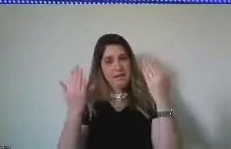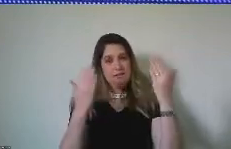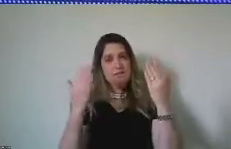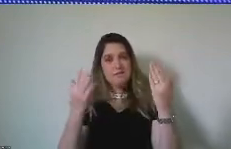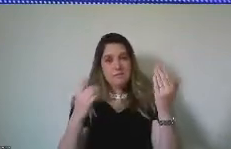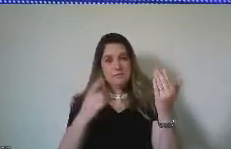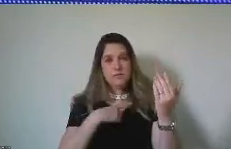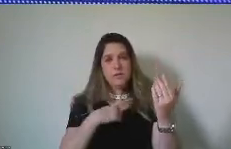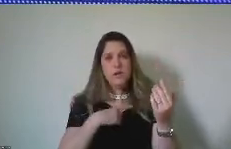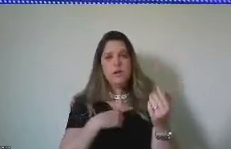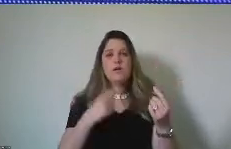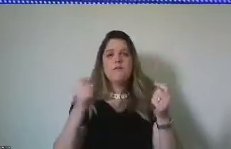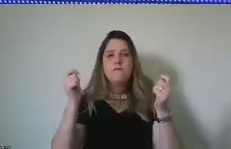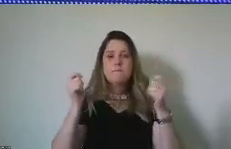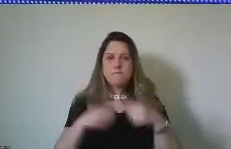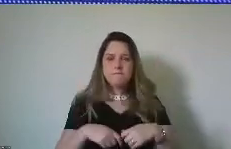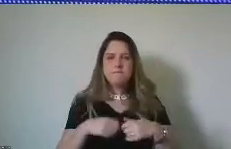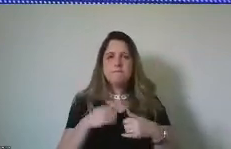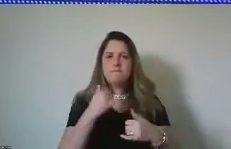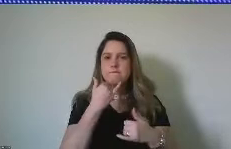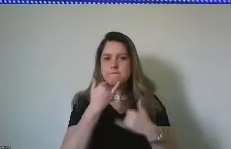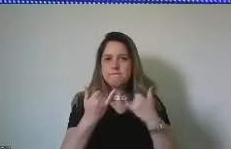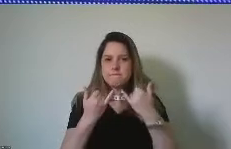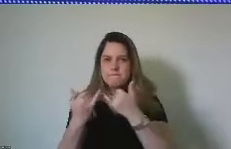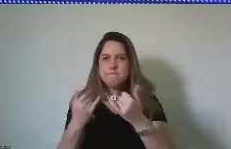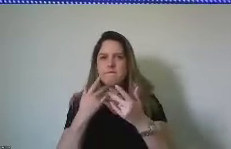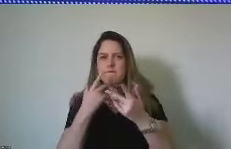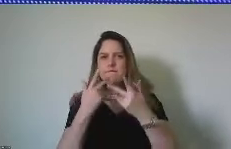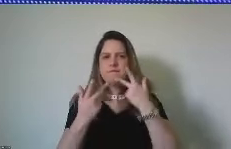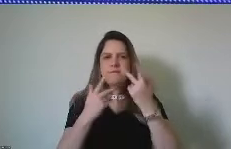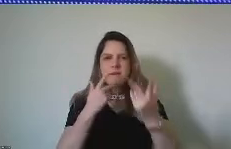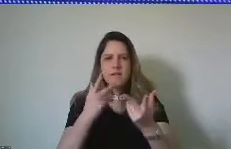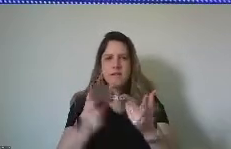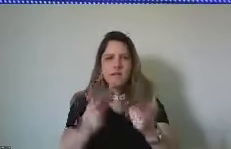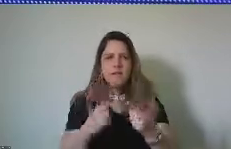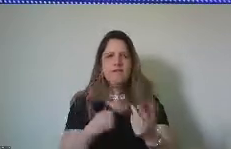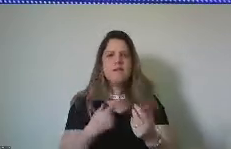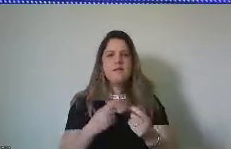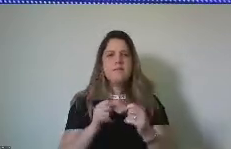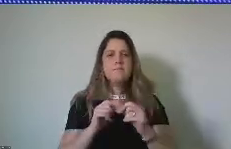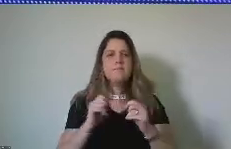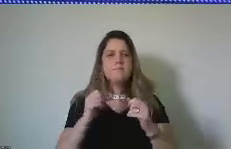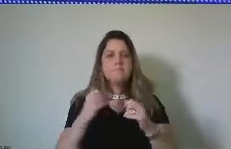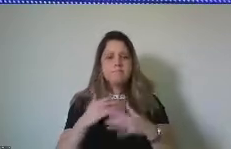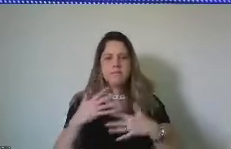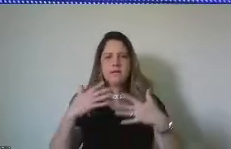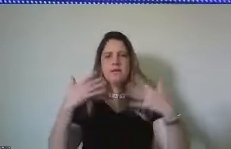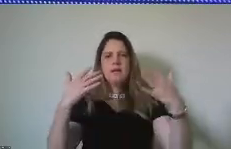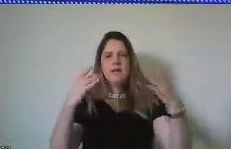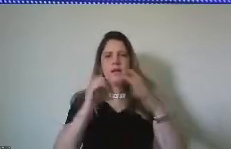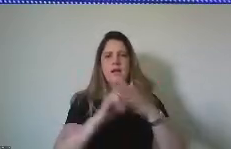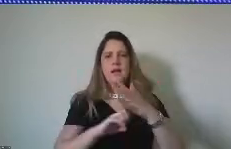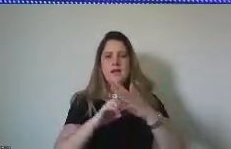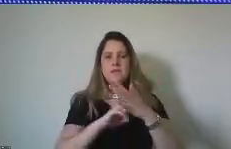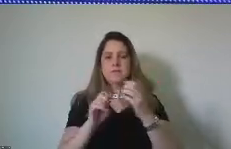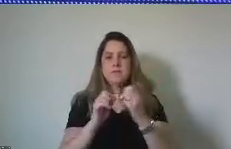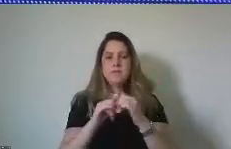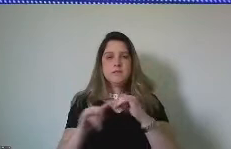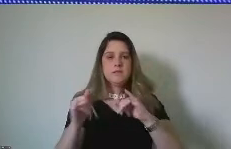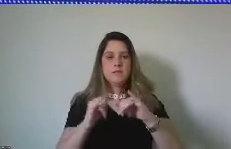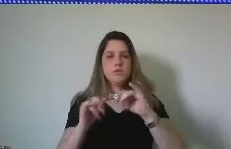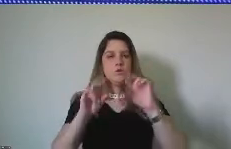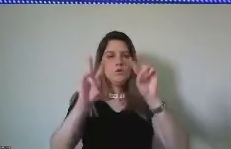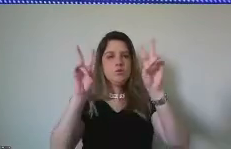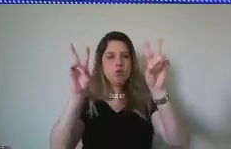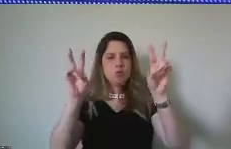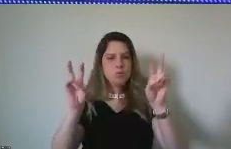o famoso perdão né que foi para eliminar esse é o setor transmissão isso reduziu muito